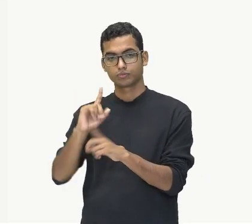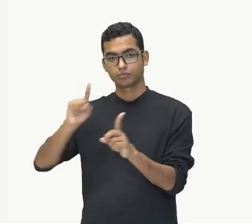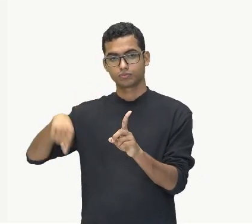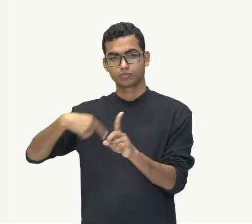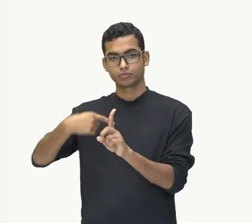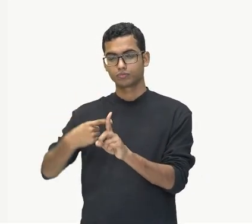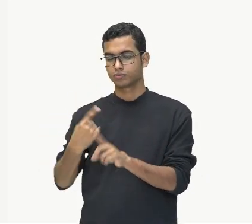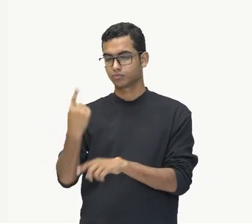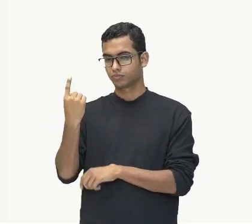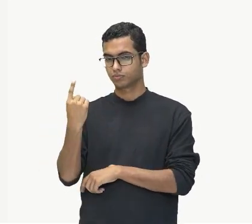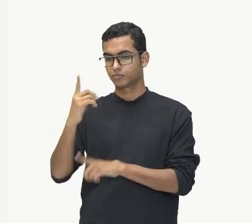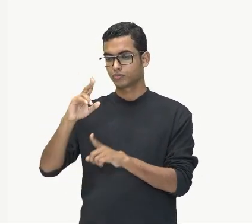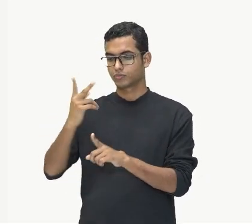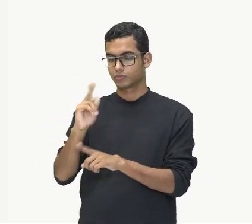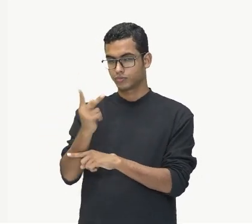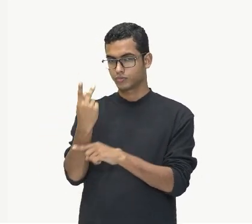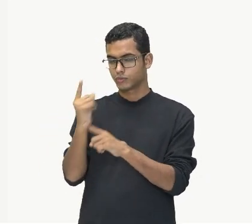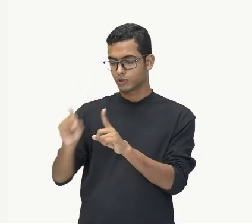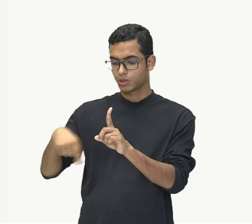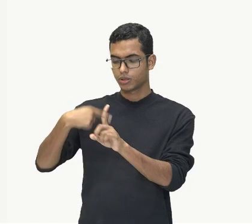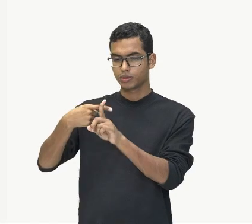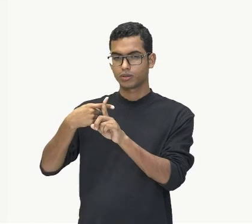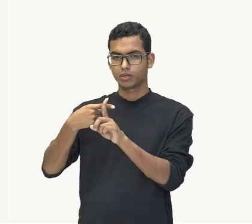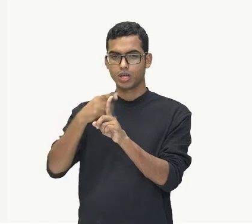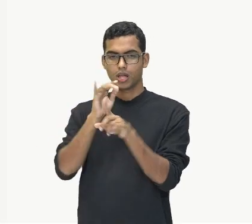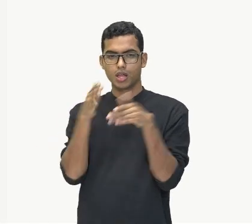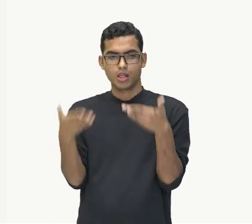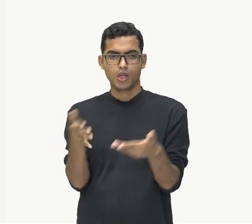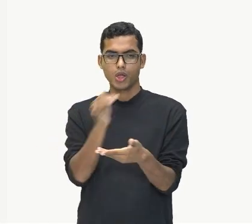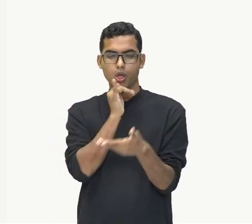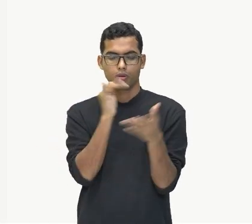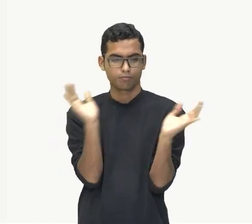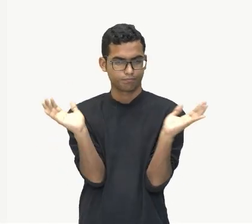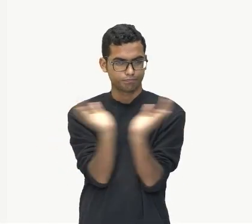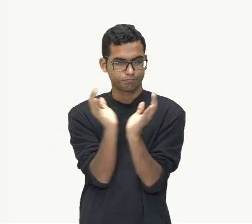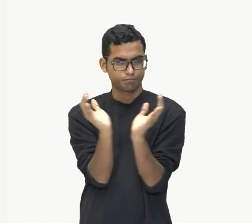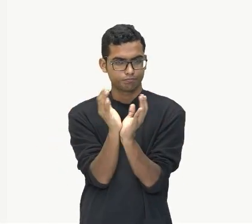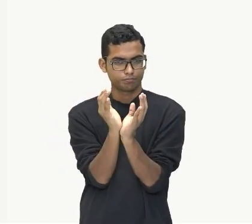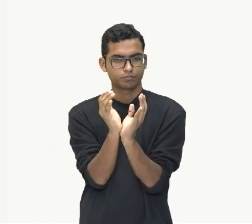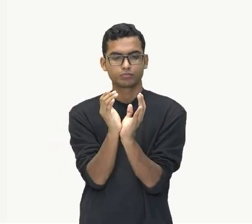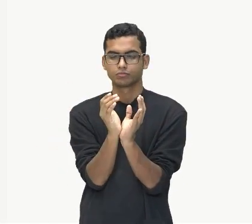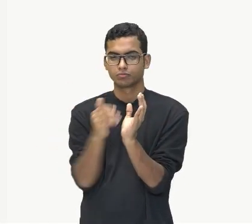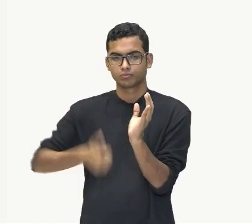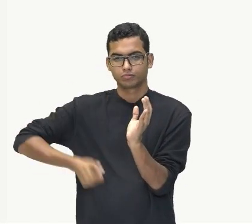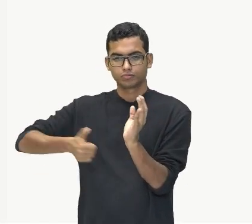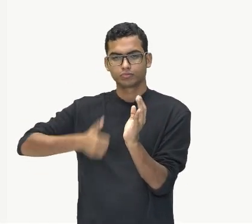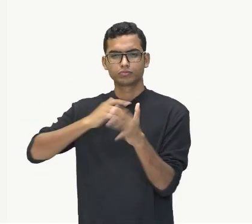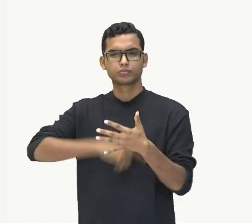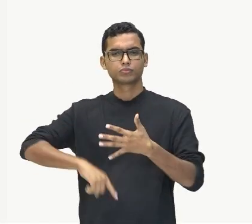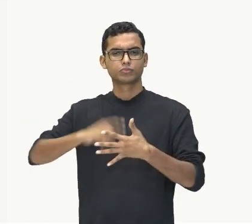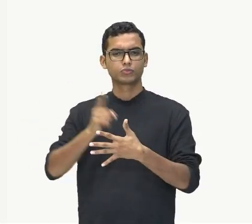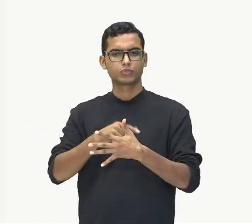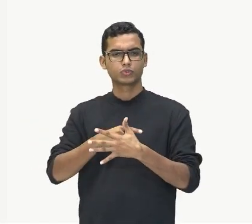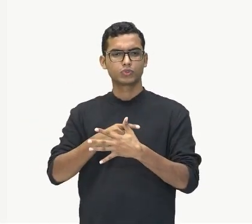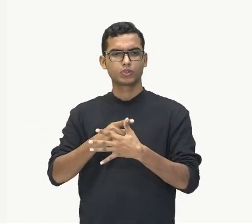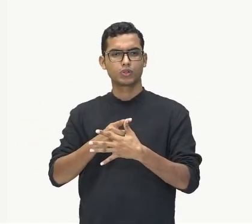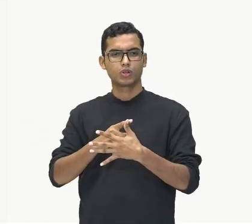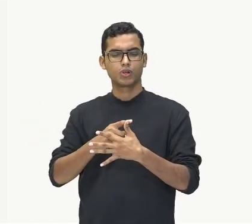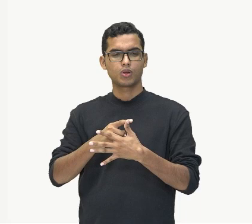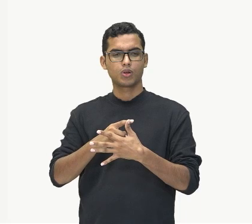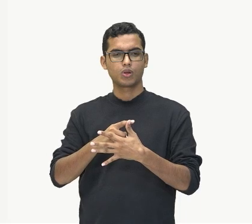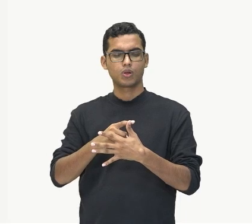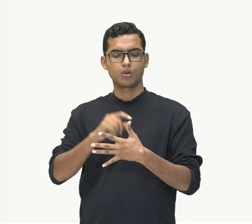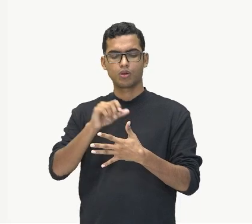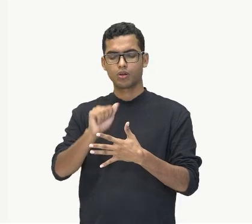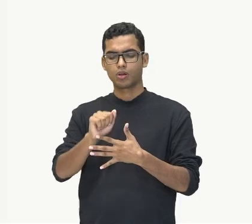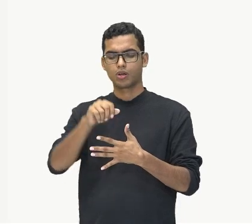H+. Então, aqui, ó, esse grupo aqui, ele é o ânion, tá? Ele é o ânion, ele tem essa forma